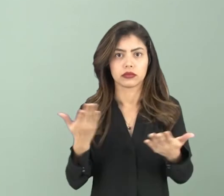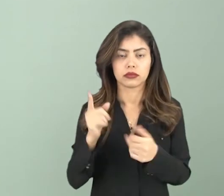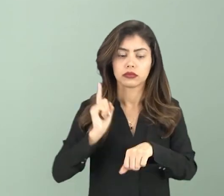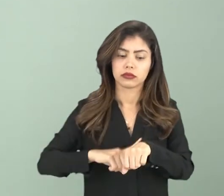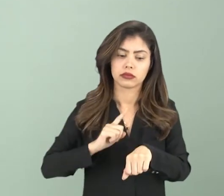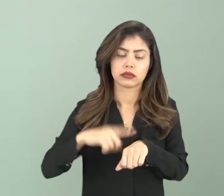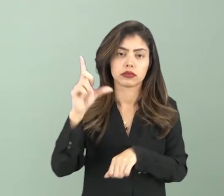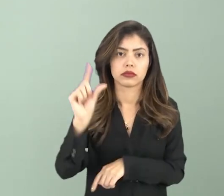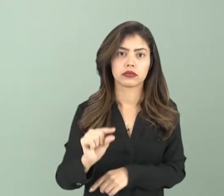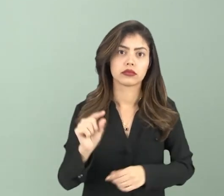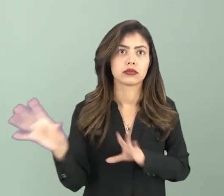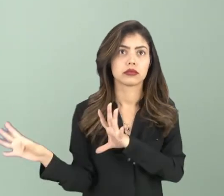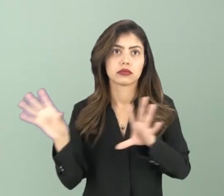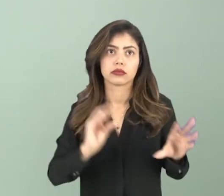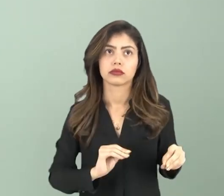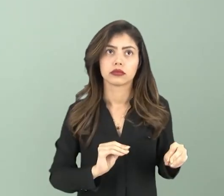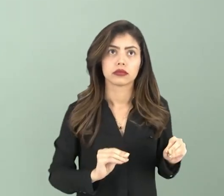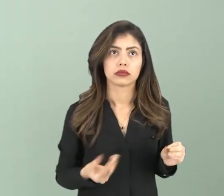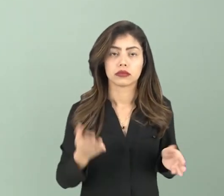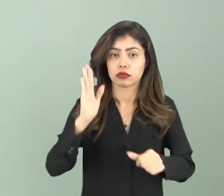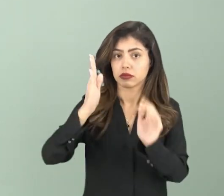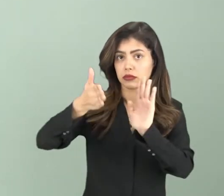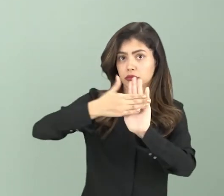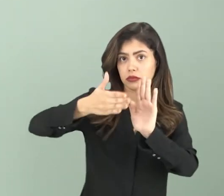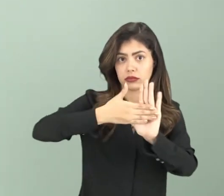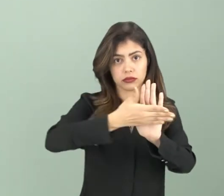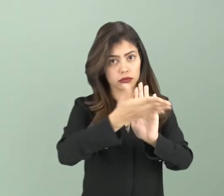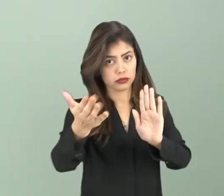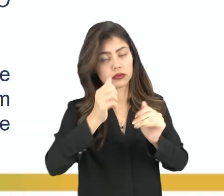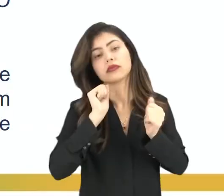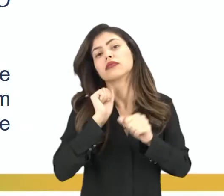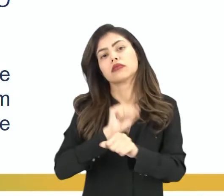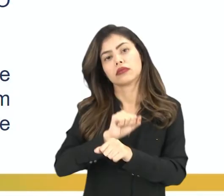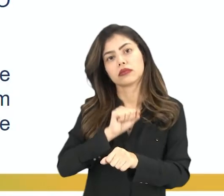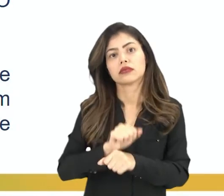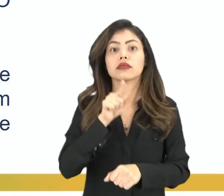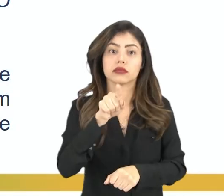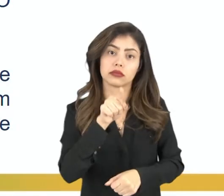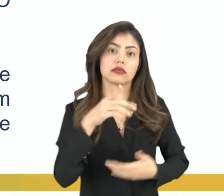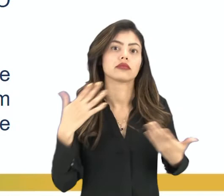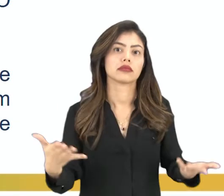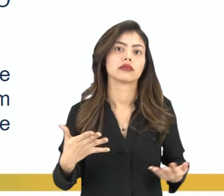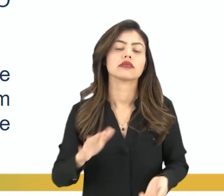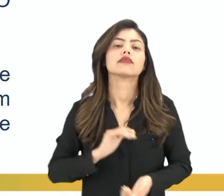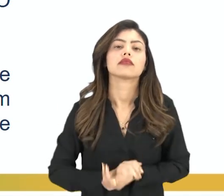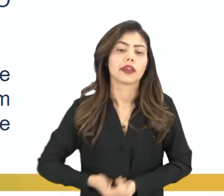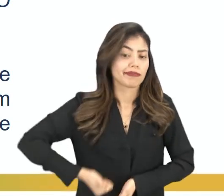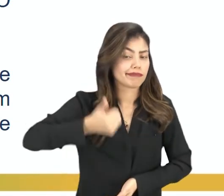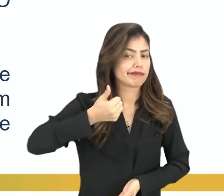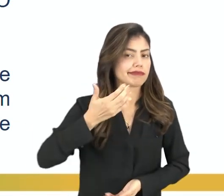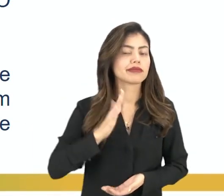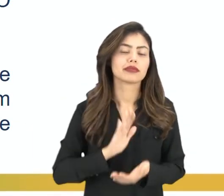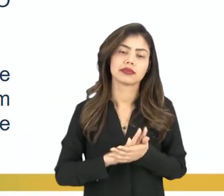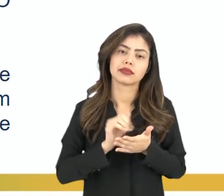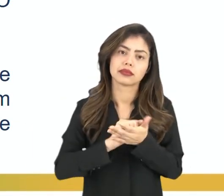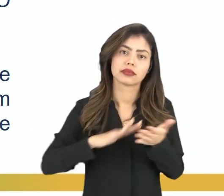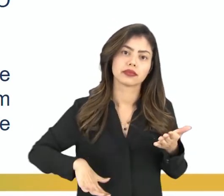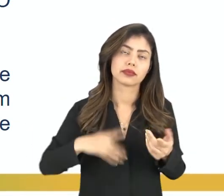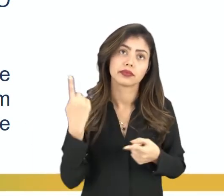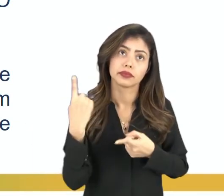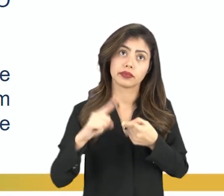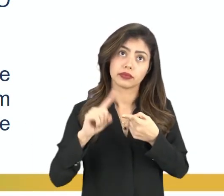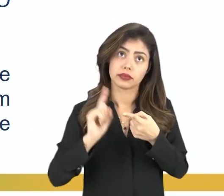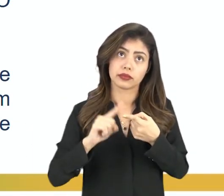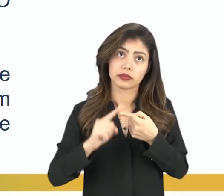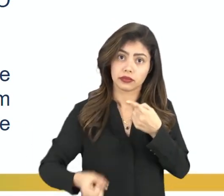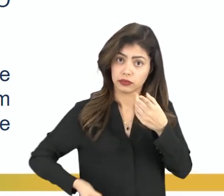tempo é curtinho. Eu trouxe para vocês uma proposta no Exercitando e eu espero que vocês curtam essa atividade. Primeiro, vocês